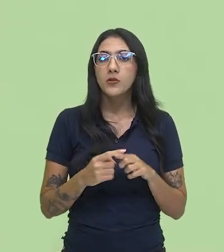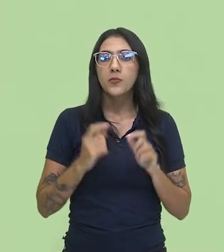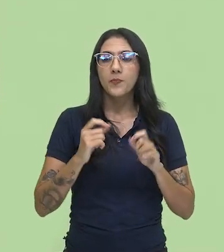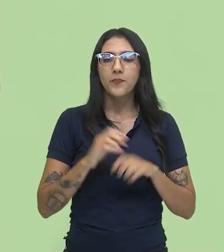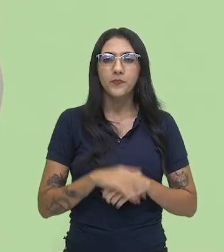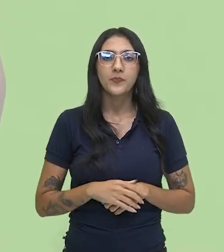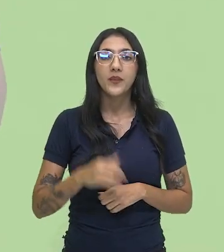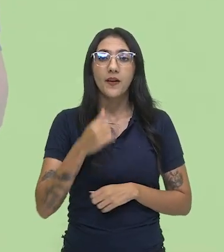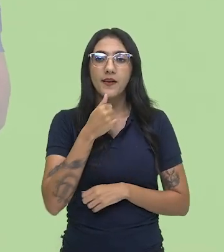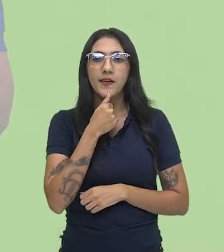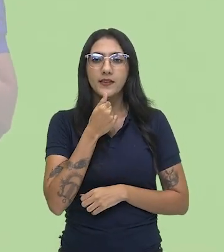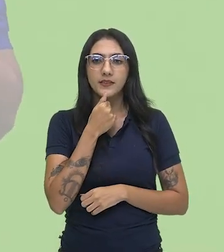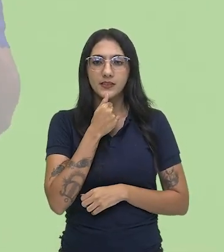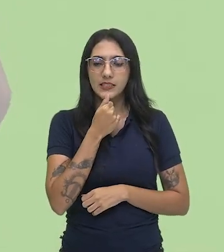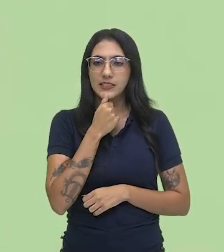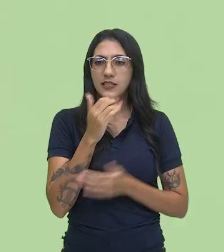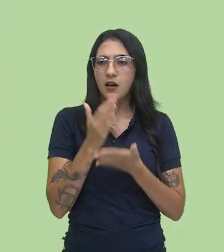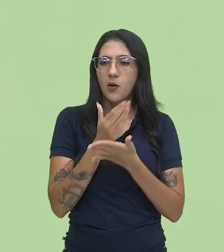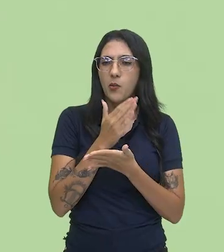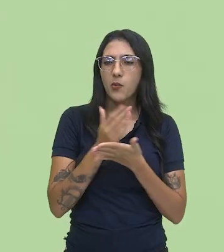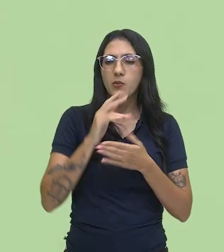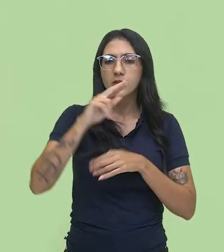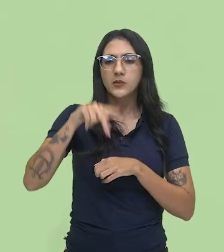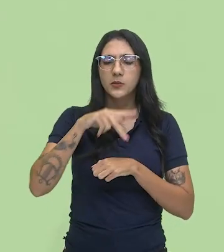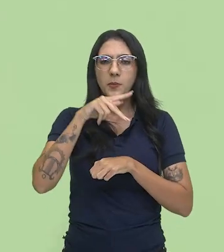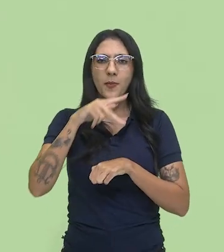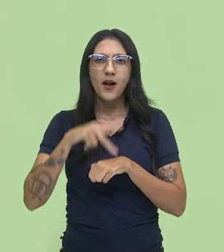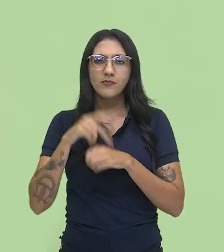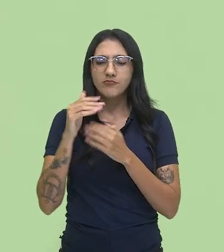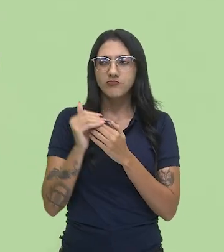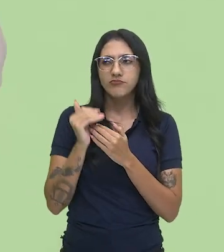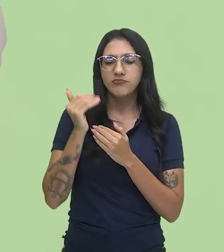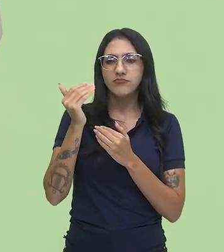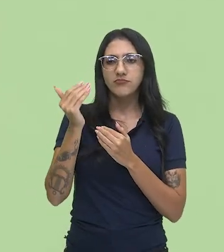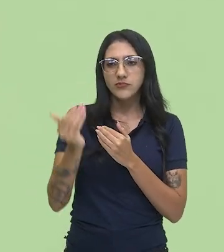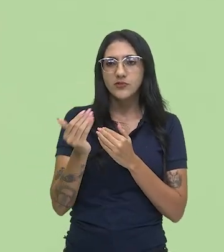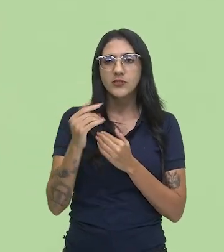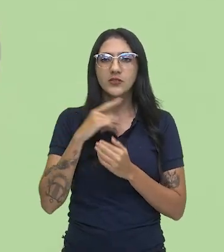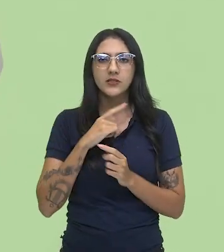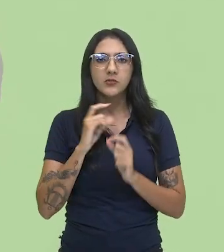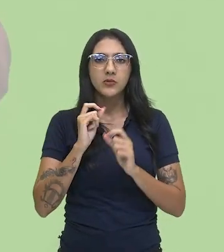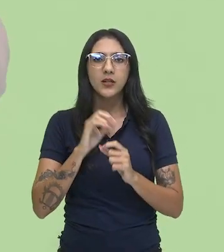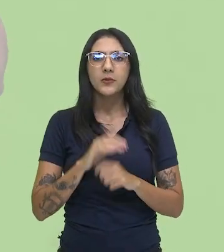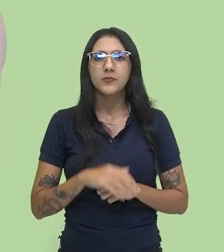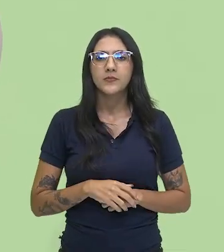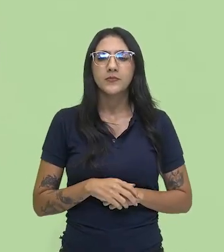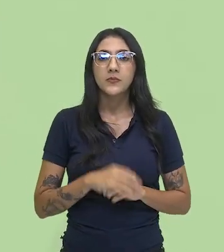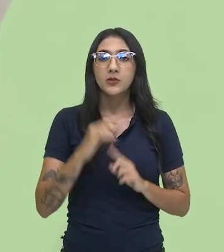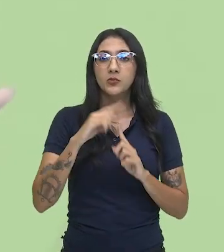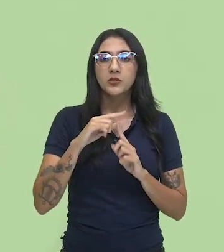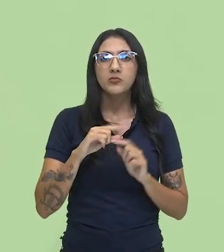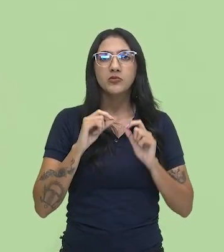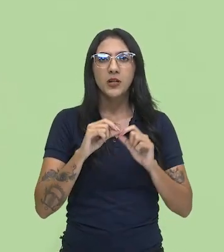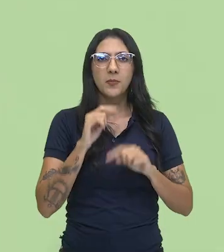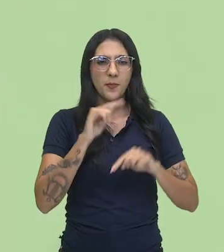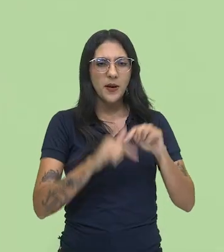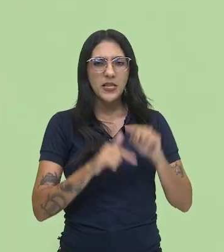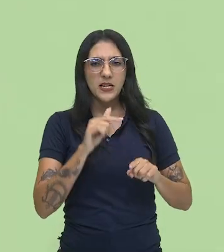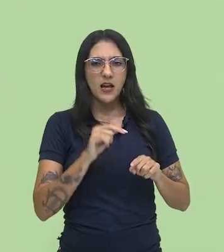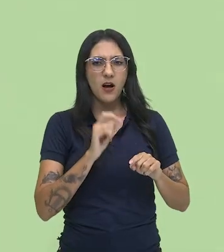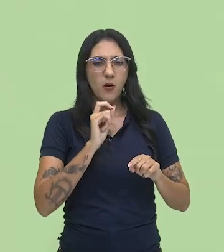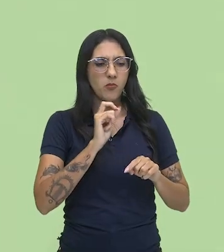existem em alguns países, tá, a forma de queimar